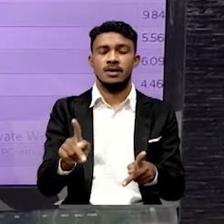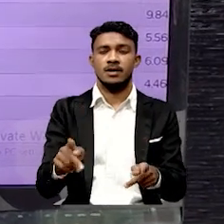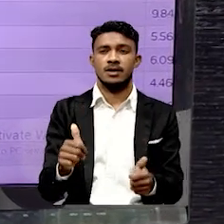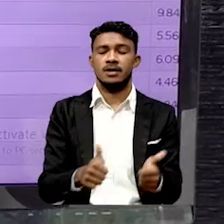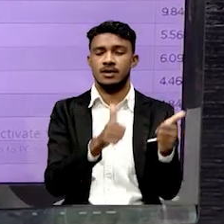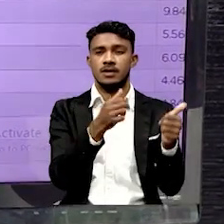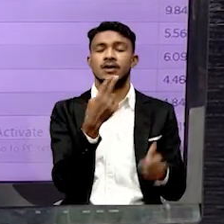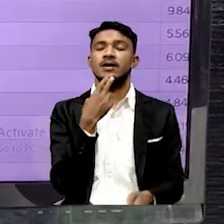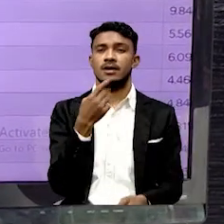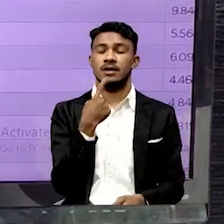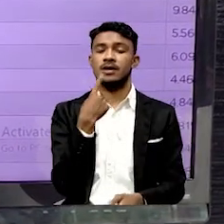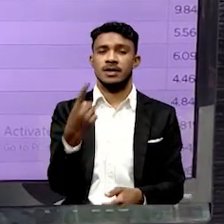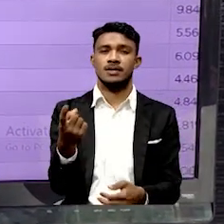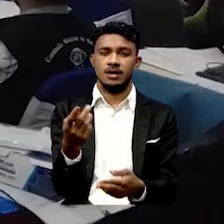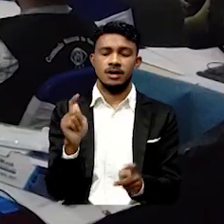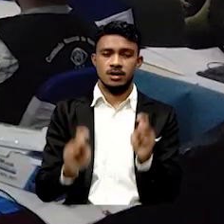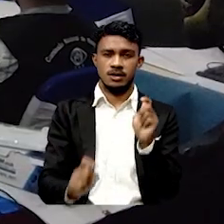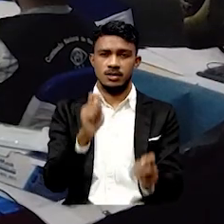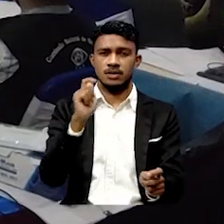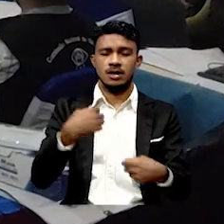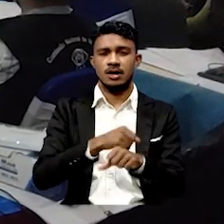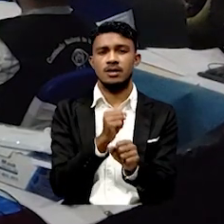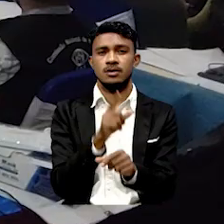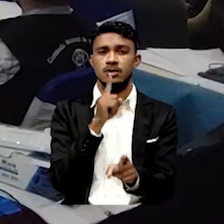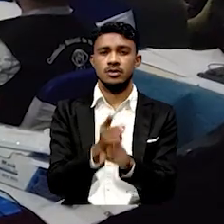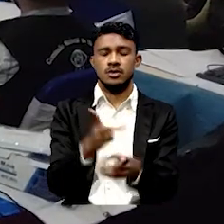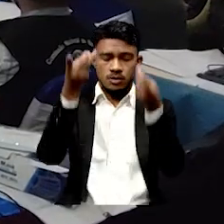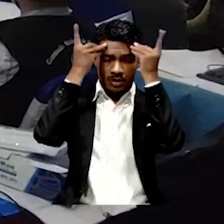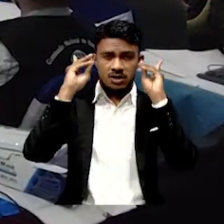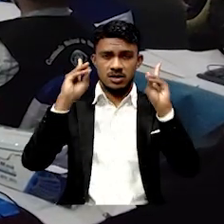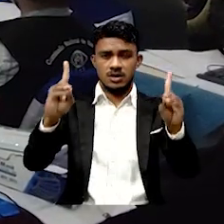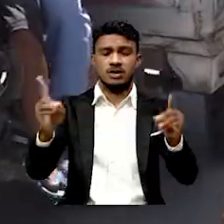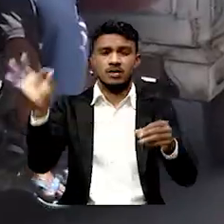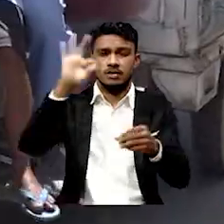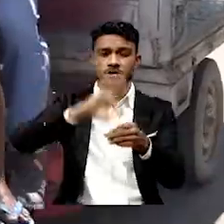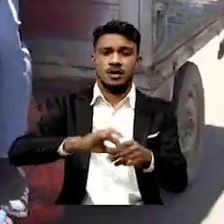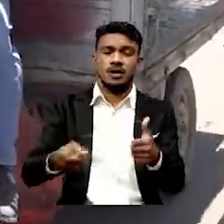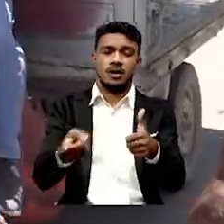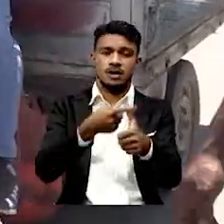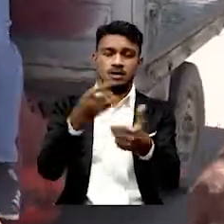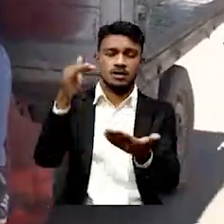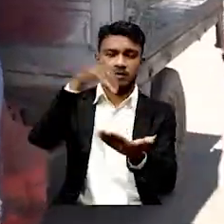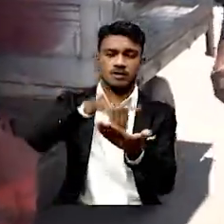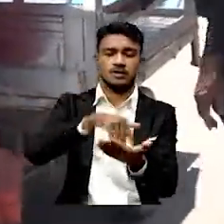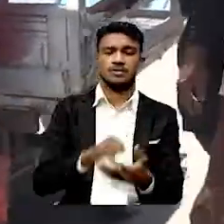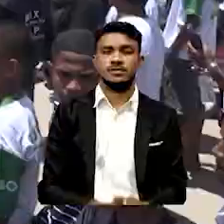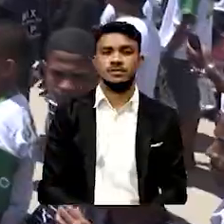resultado ne ba tribunal recurso halo validação, no decide quedas hakat ba eleição segunda volta.